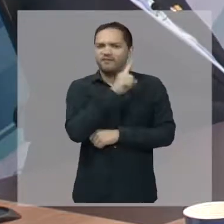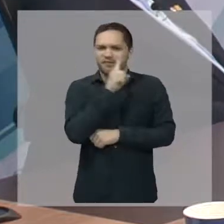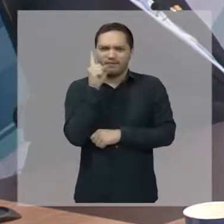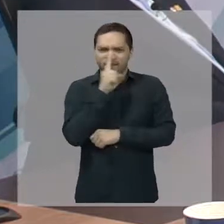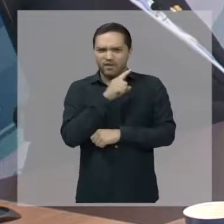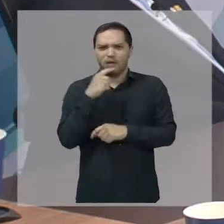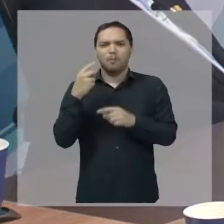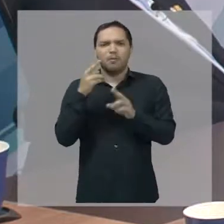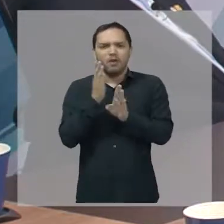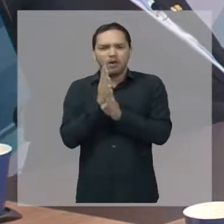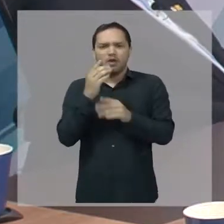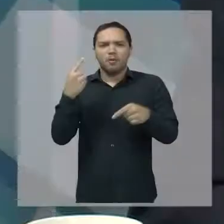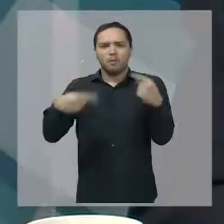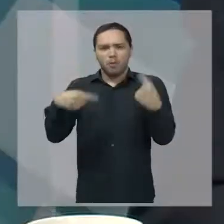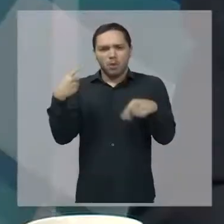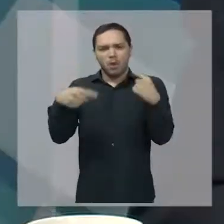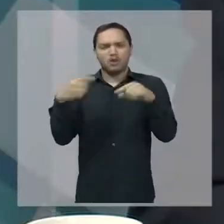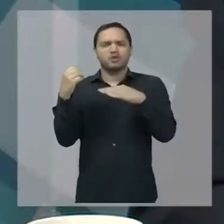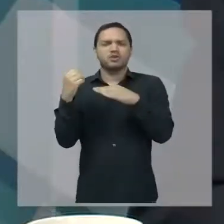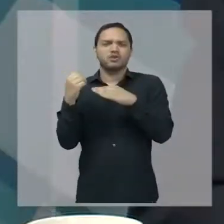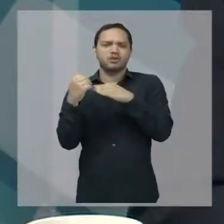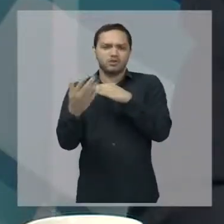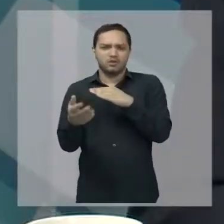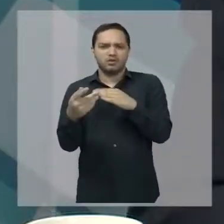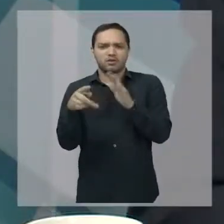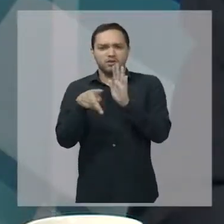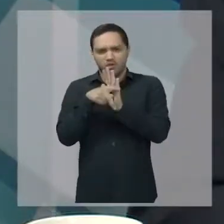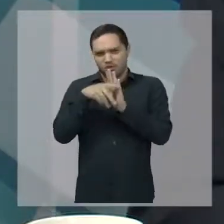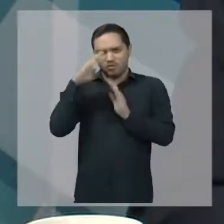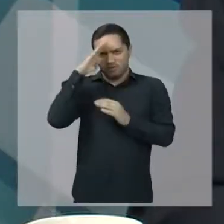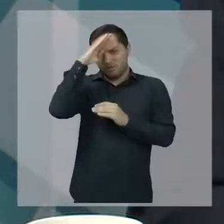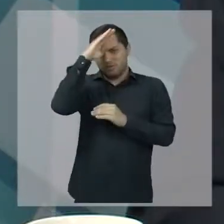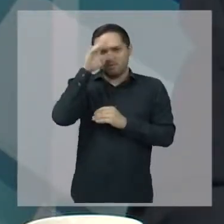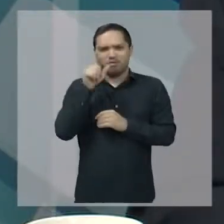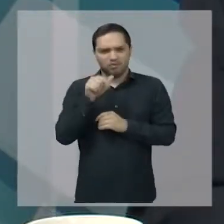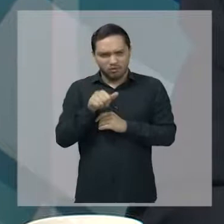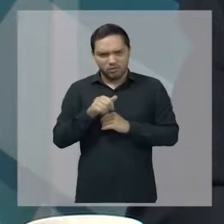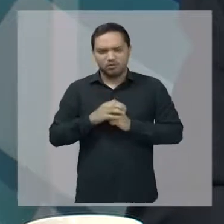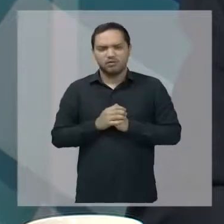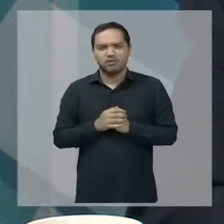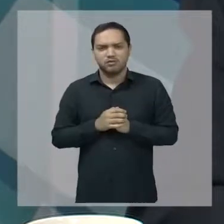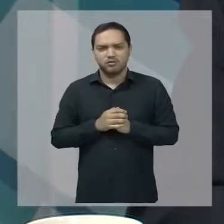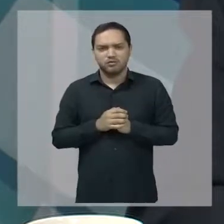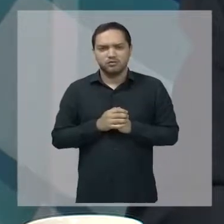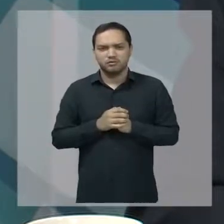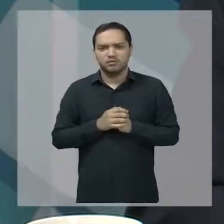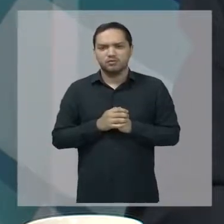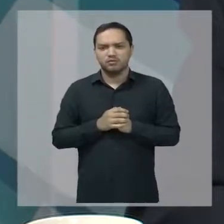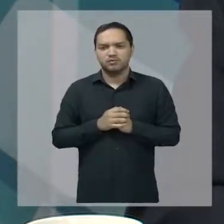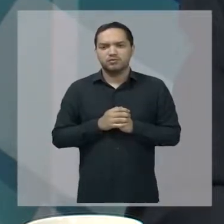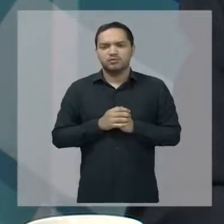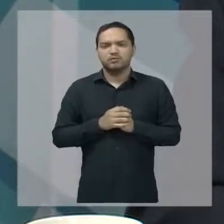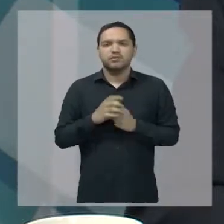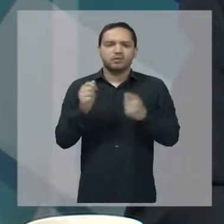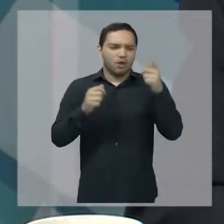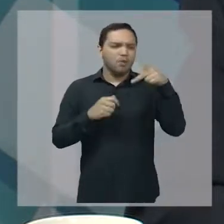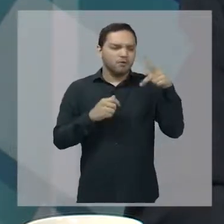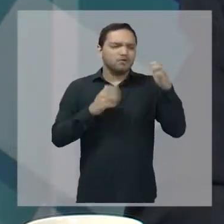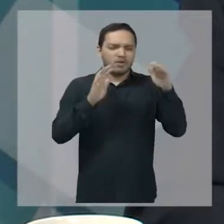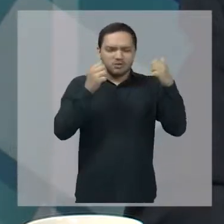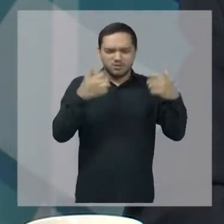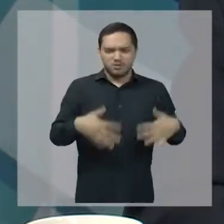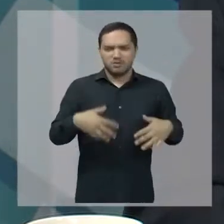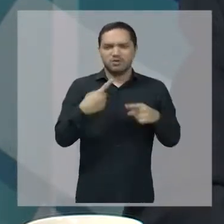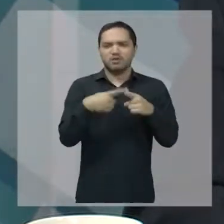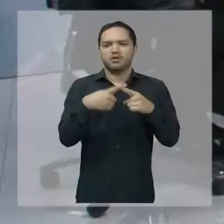falha na política externa que o atual governo está adotando, fazendo isso que o professor Martoni